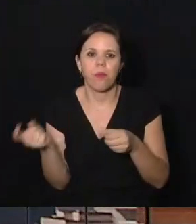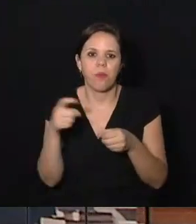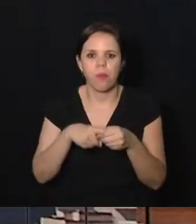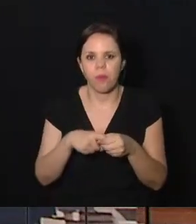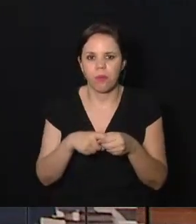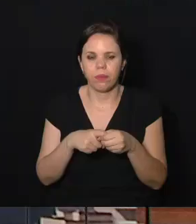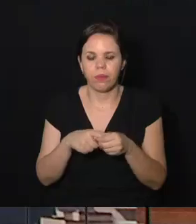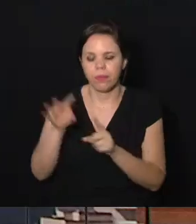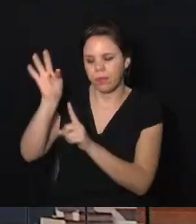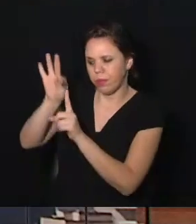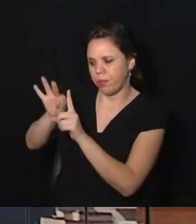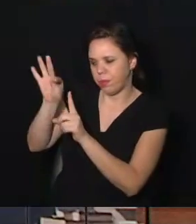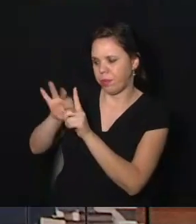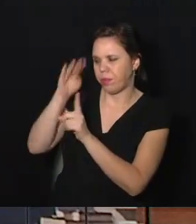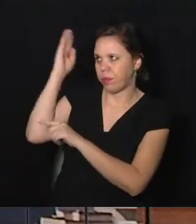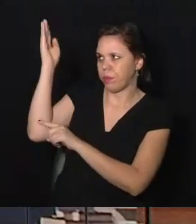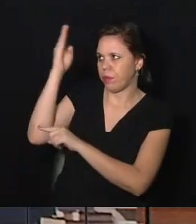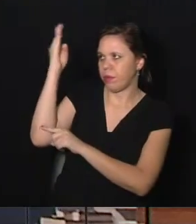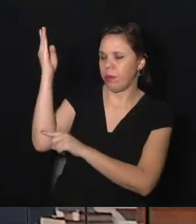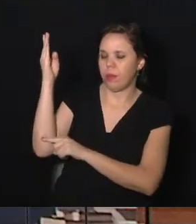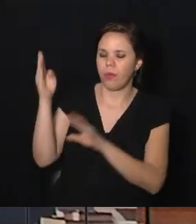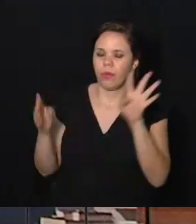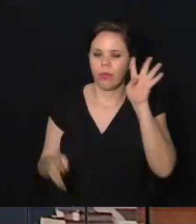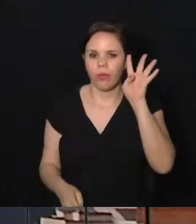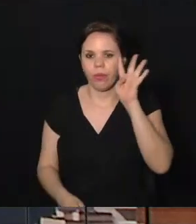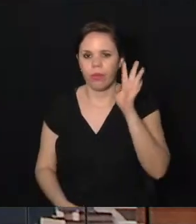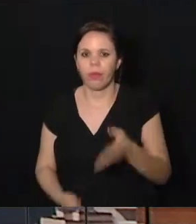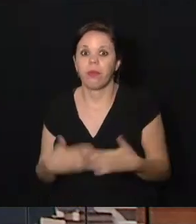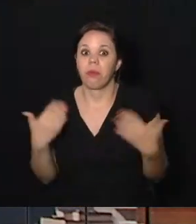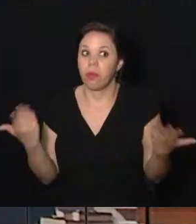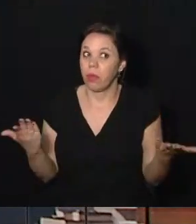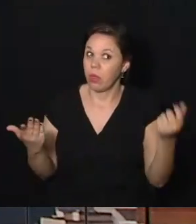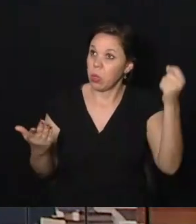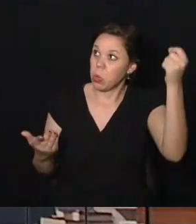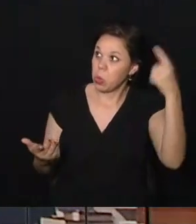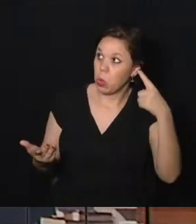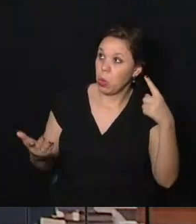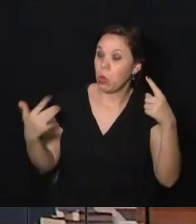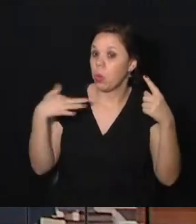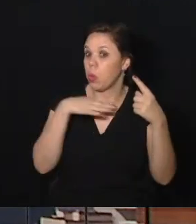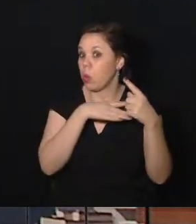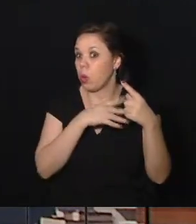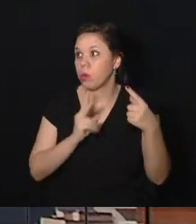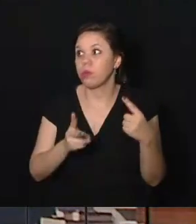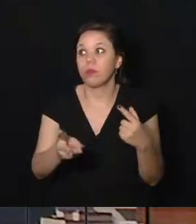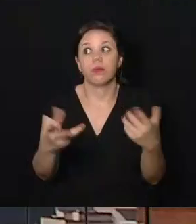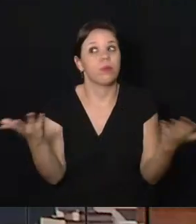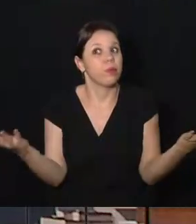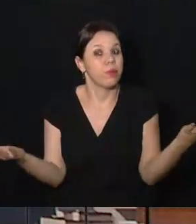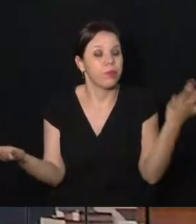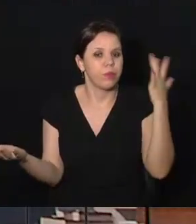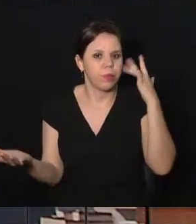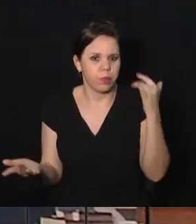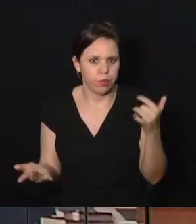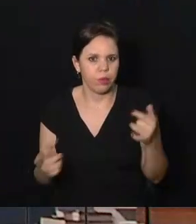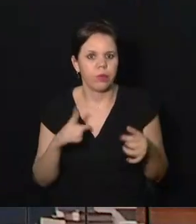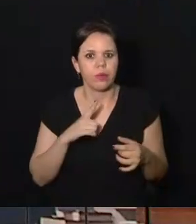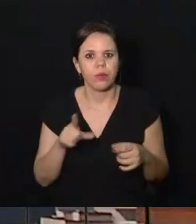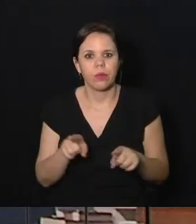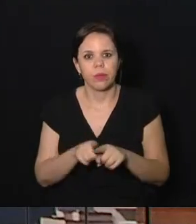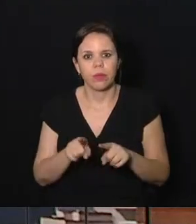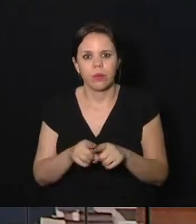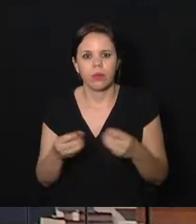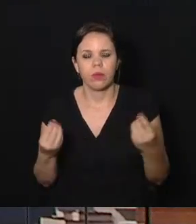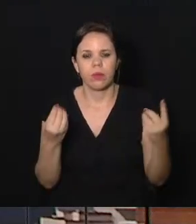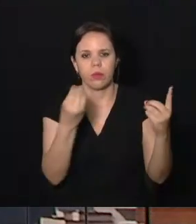a previsão do tempo para esta quarta-feira. Será que o sol e o calor vão continuar amanhã? Tem a entrega de